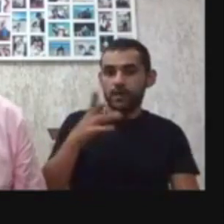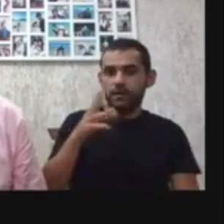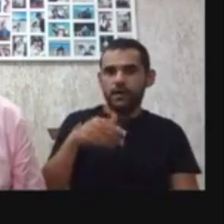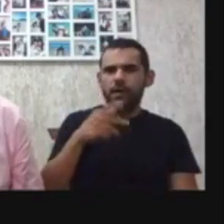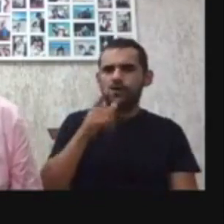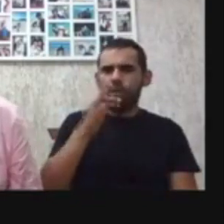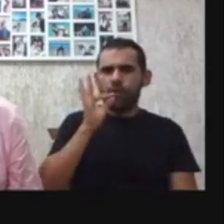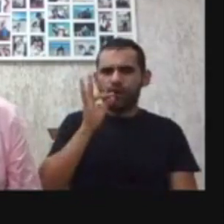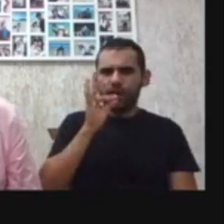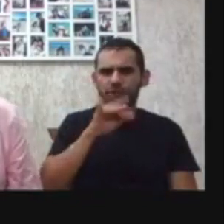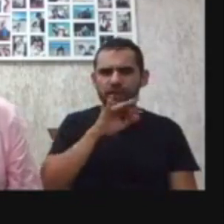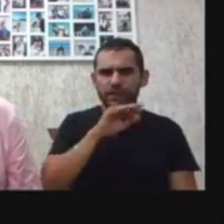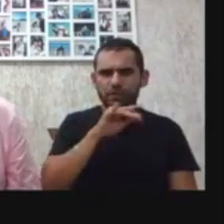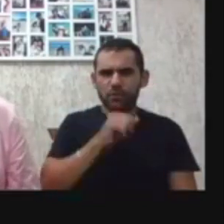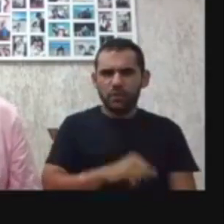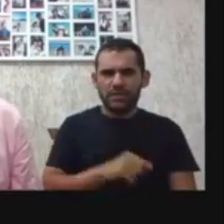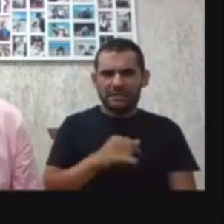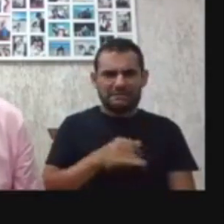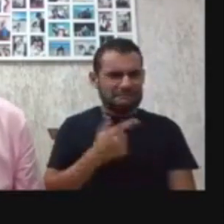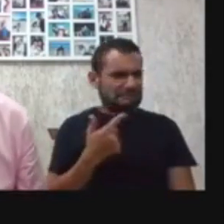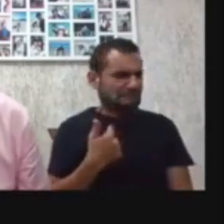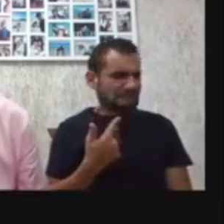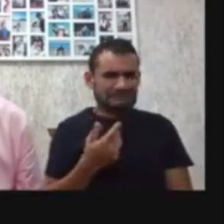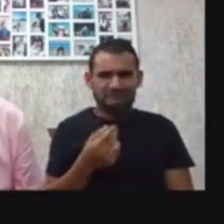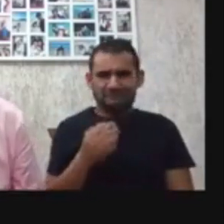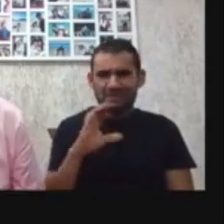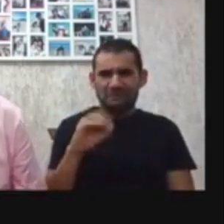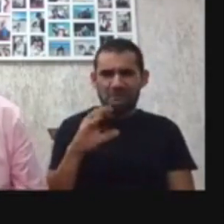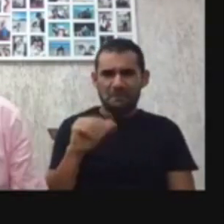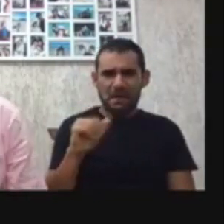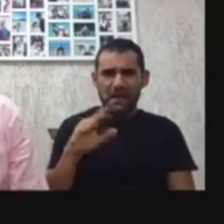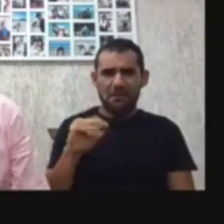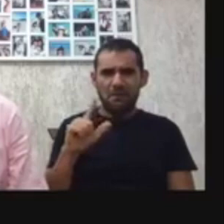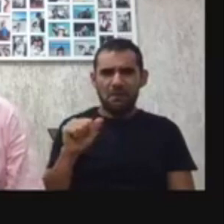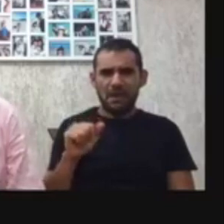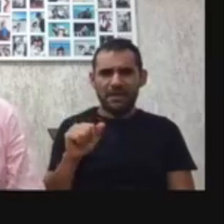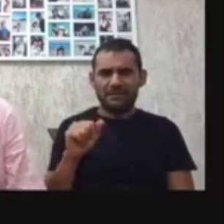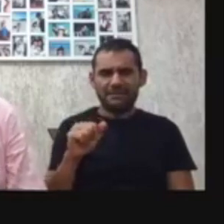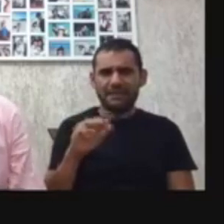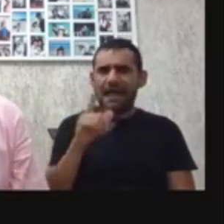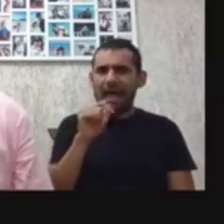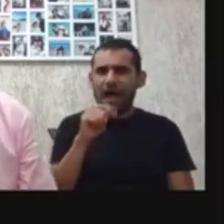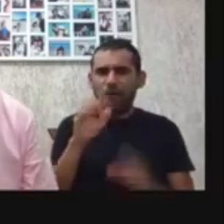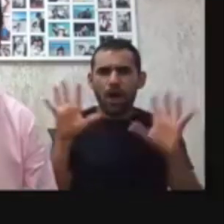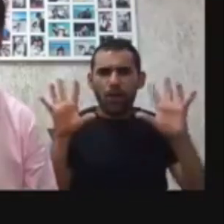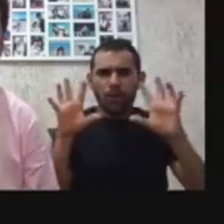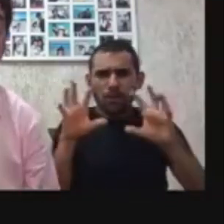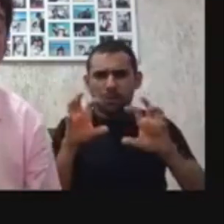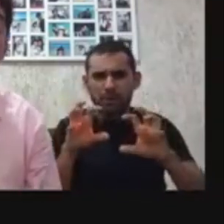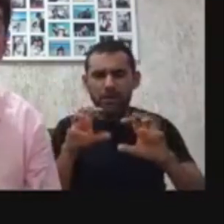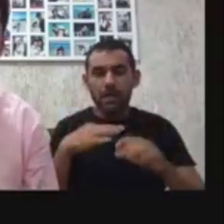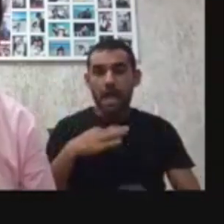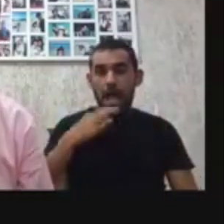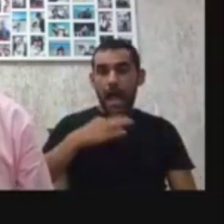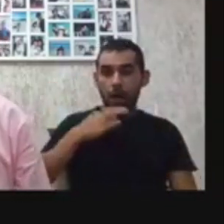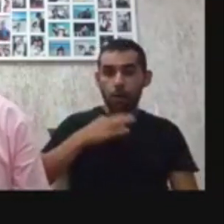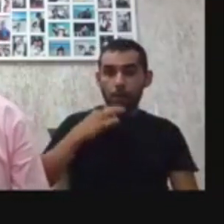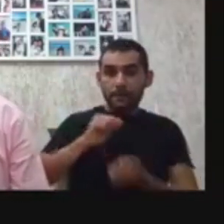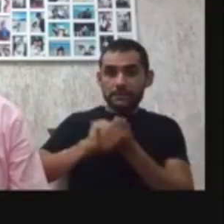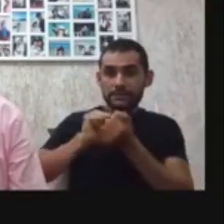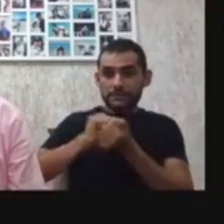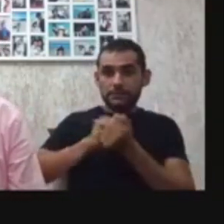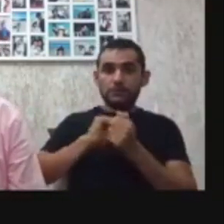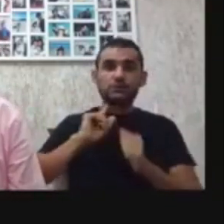ruim que nós recebemos aqui em casa, aqui, que não dá pra tomar, essa Coca-Cola sem gás, entendeu? Então, a roupa da gente, a gente perde roupa